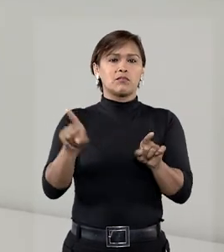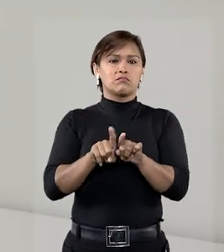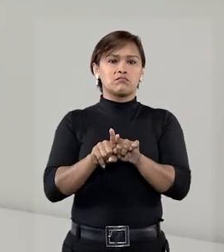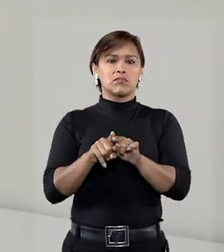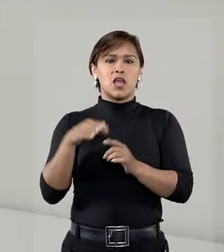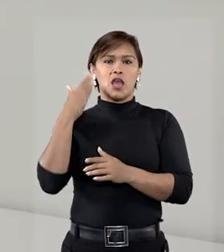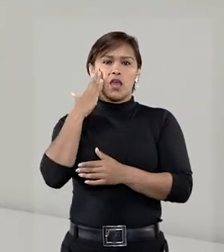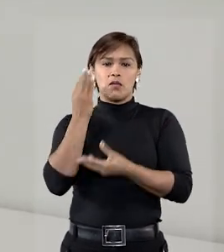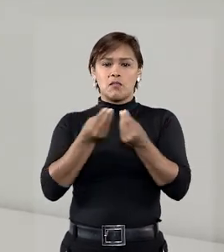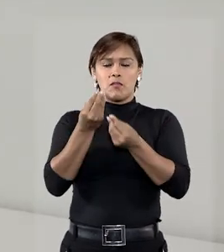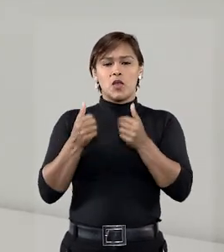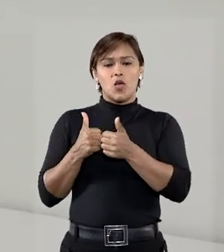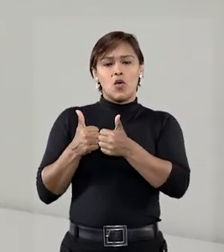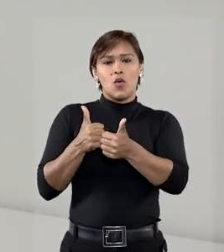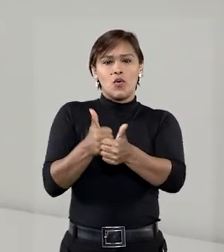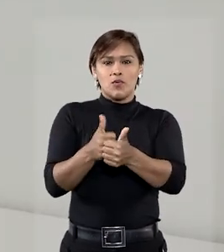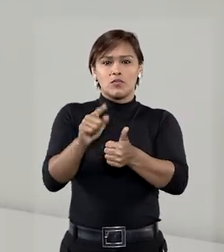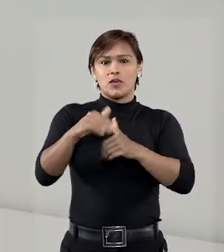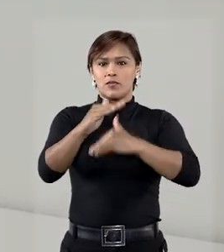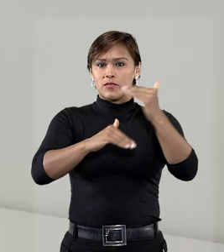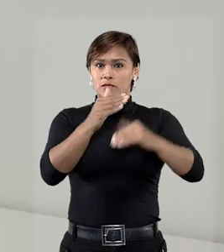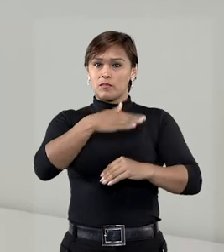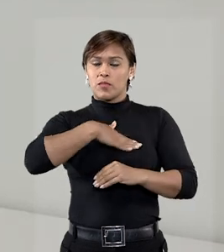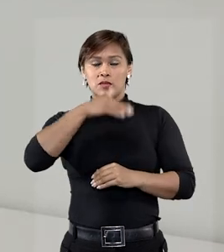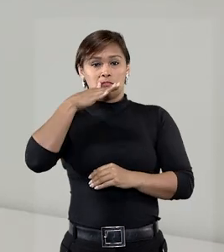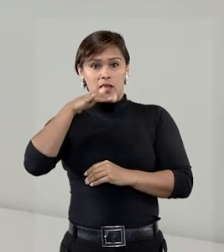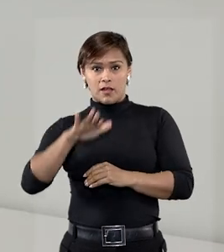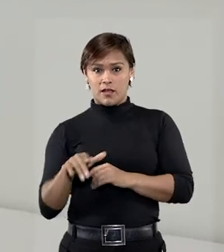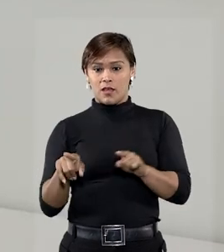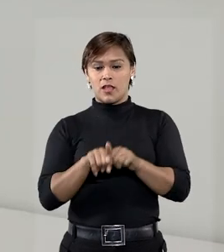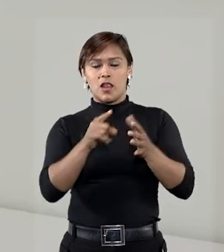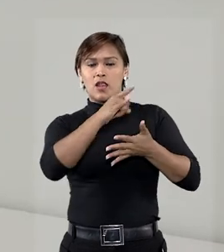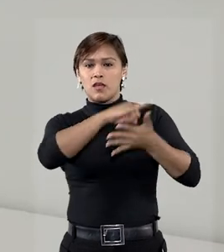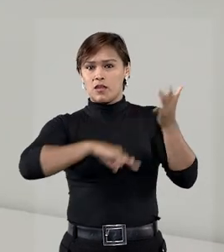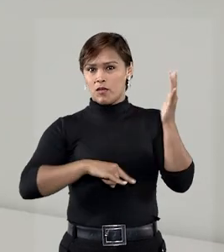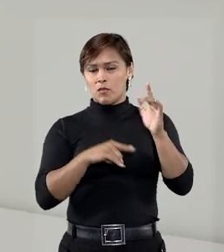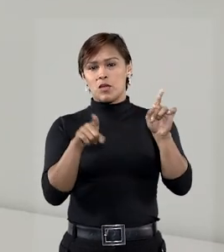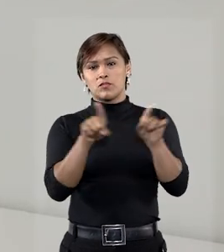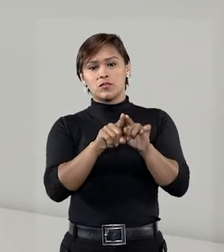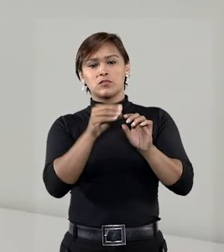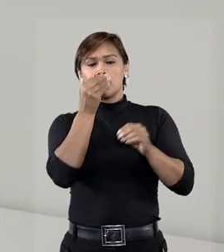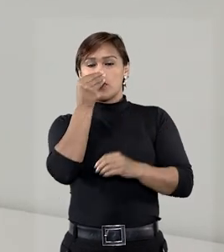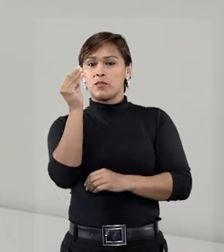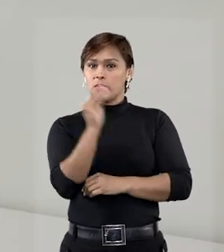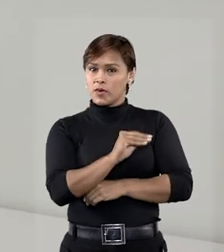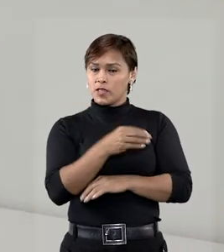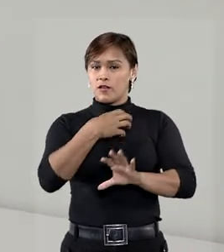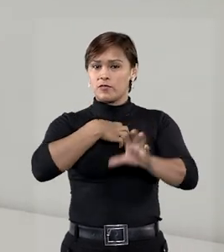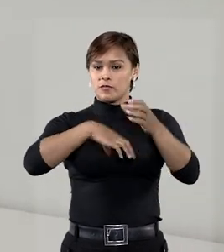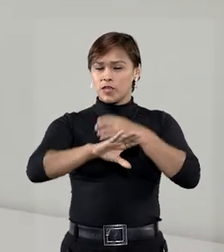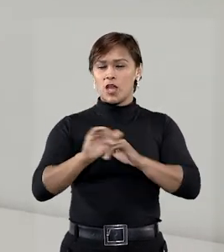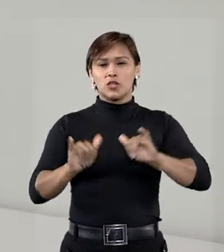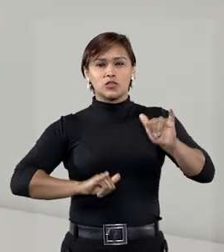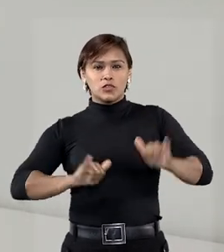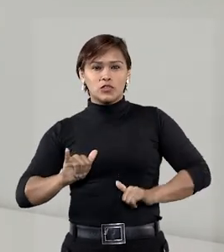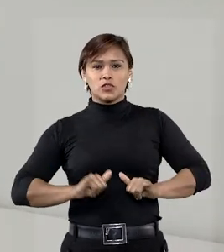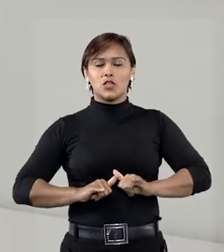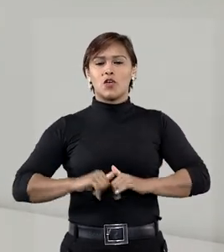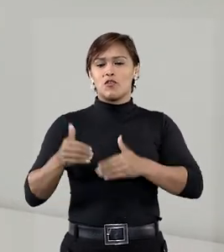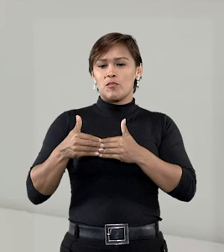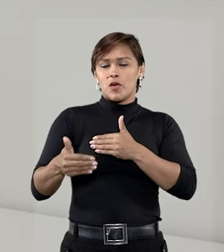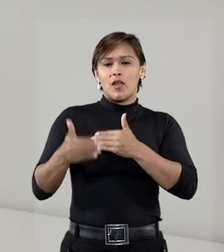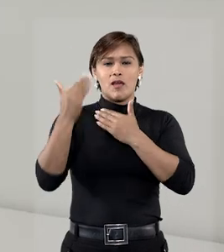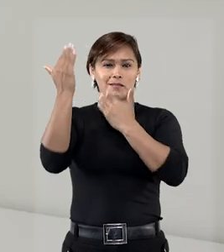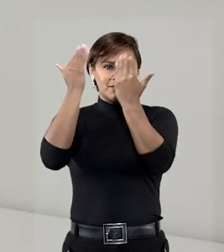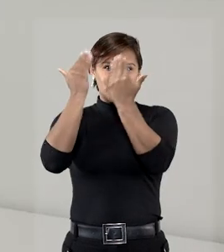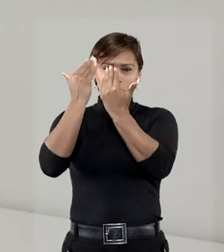da criação e do desenvolvimento dela. Segundo o laudo pericial, por causa do abandono afetivo, a menina sofreu graves